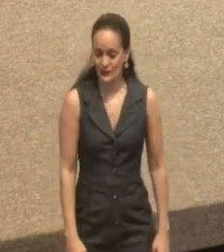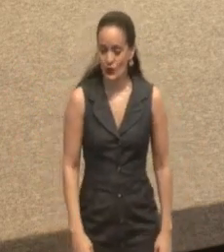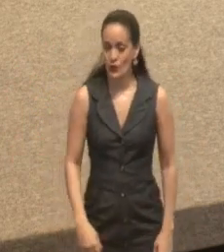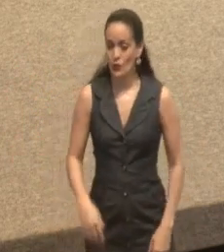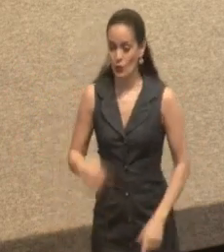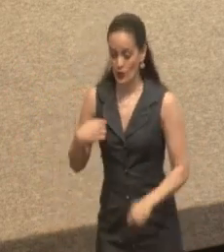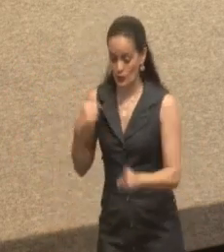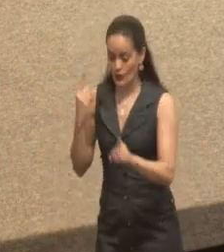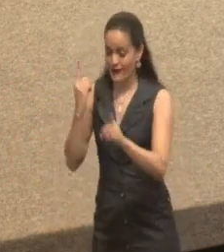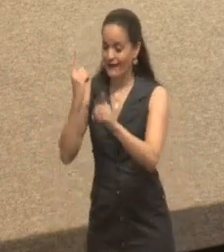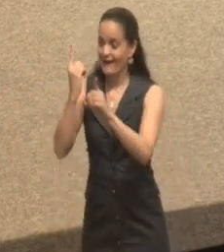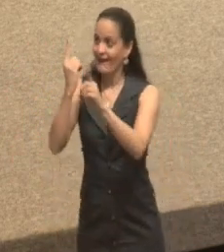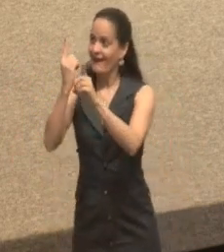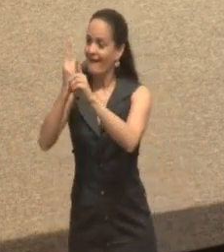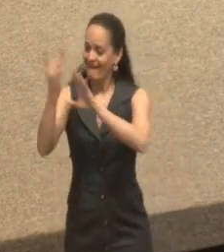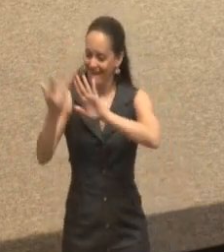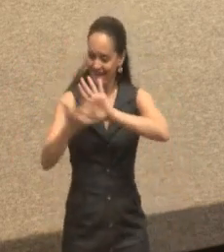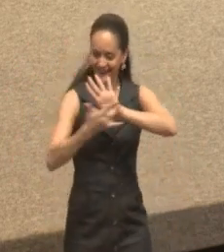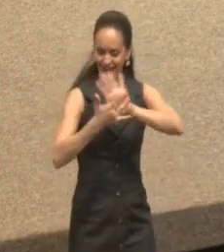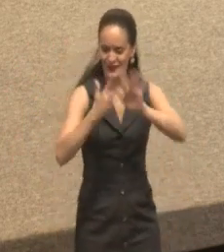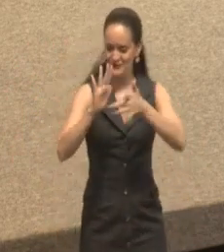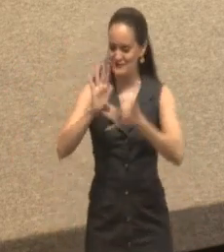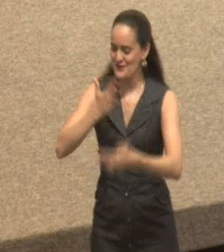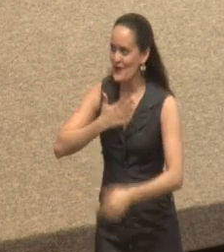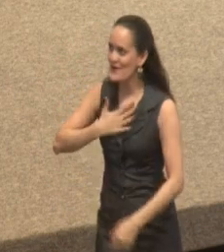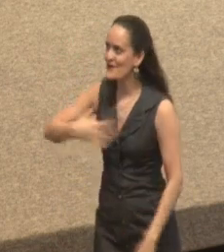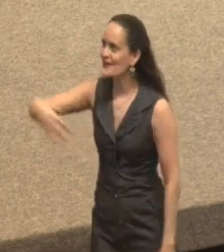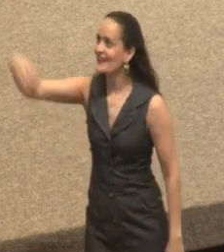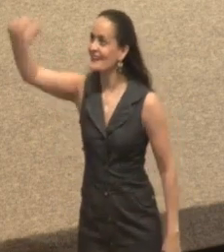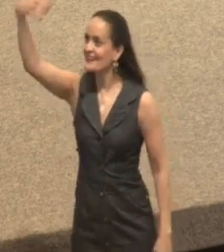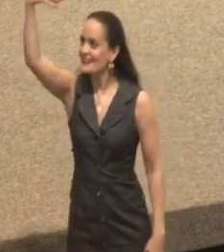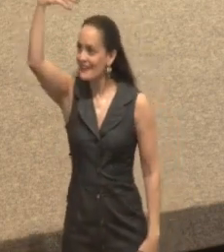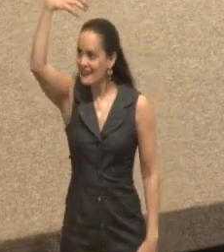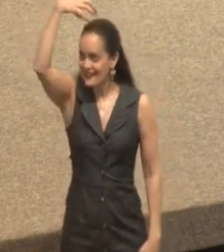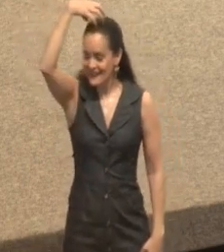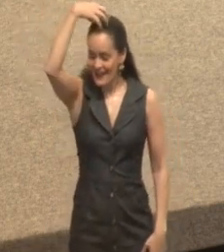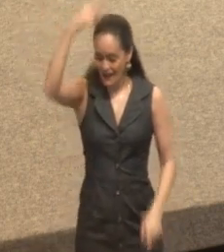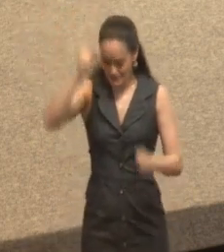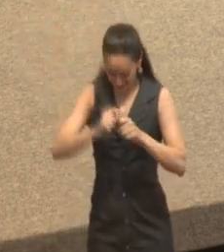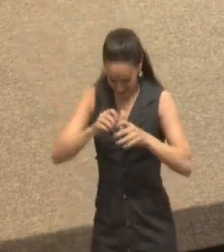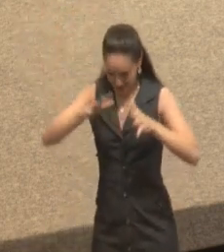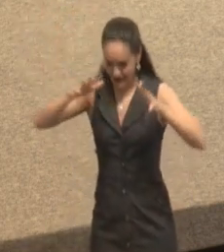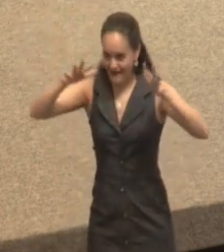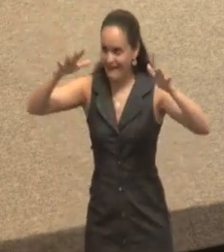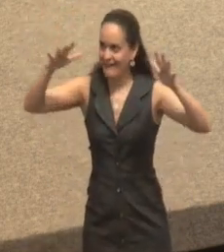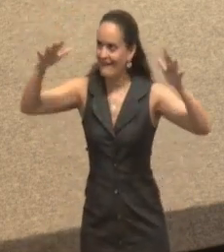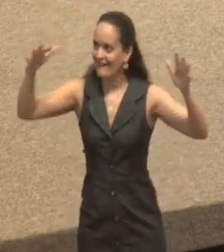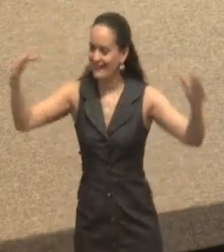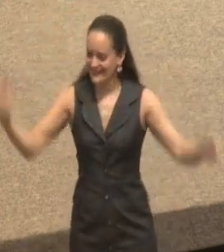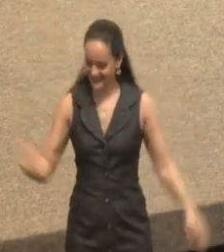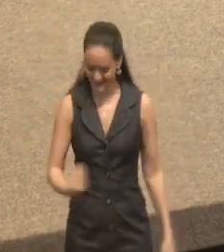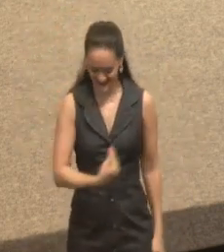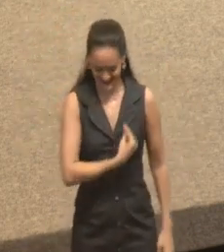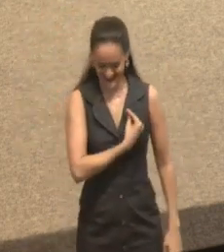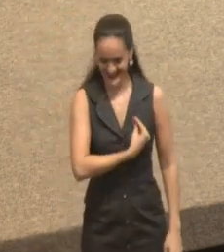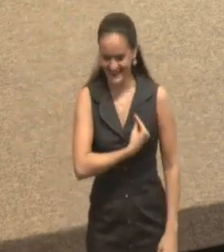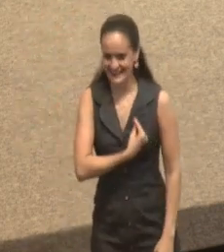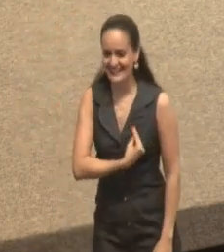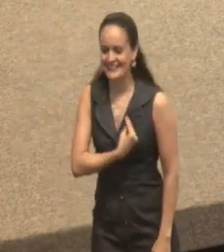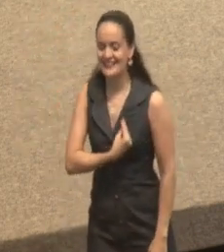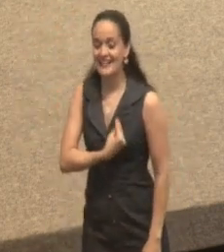Quando encontrei a Jesus, meu Rei, um milagre